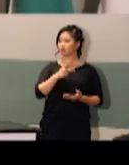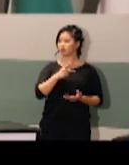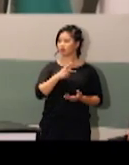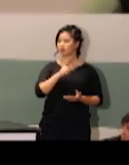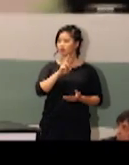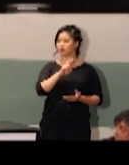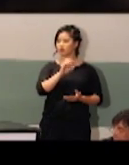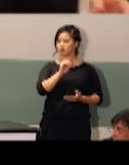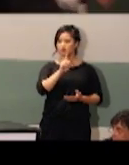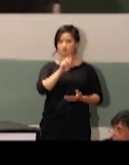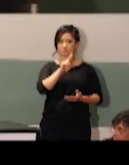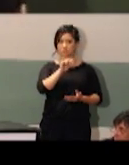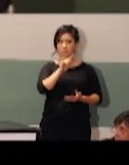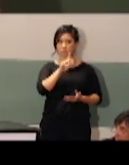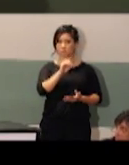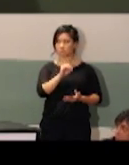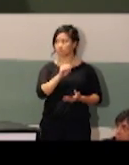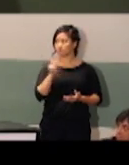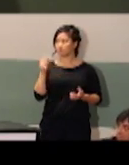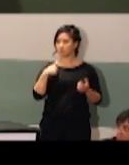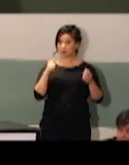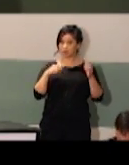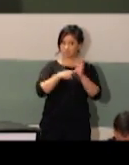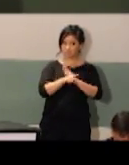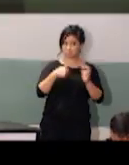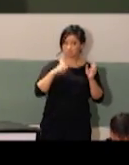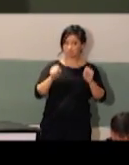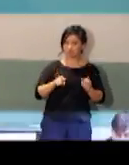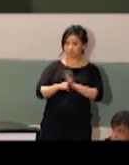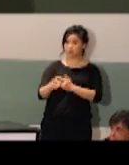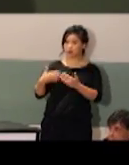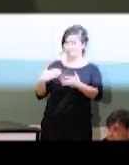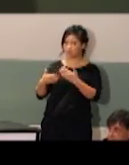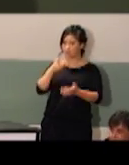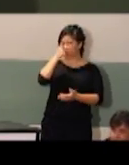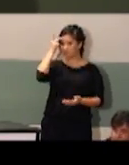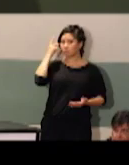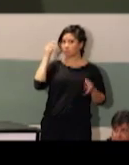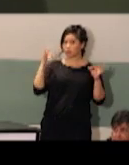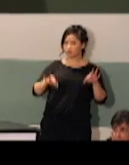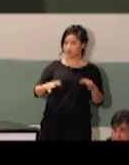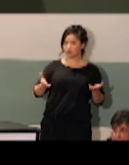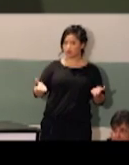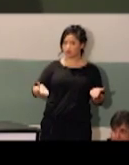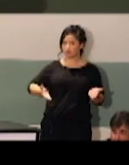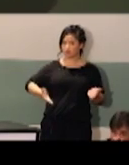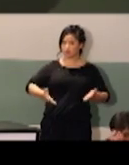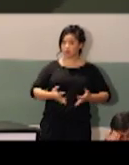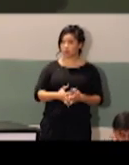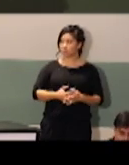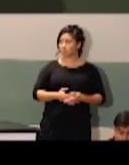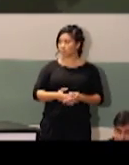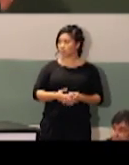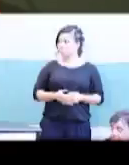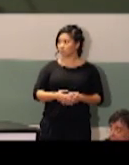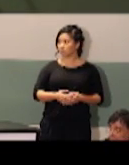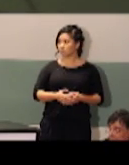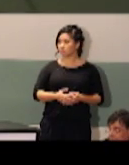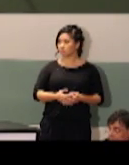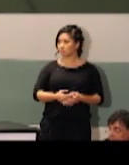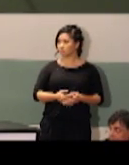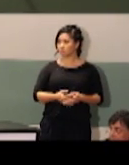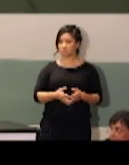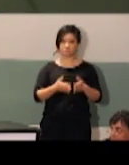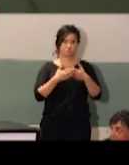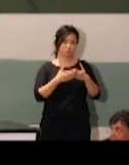cronômetro. Eu posso fazer a pergunta para qualquer um, né? Por favor. Exato. Pode, exatamente. Porque por